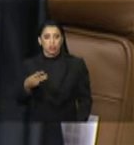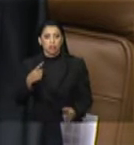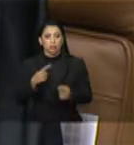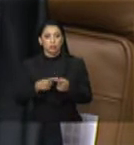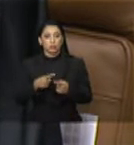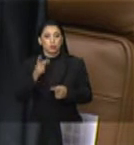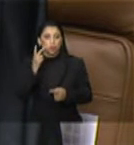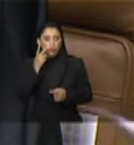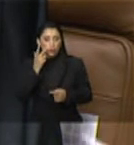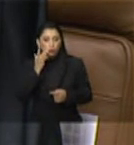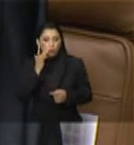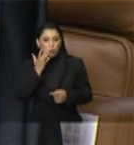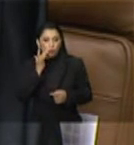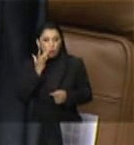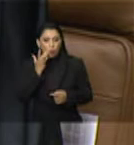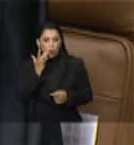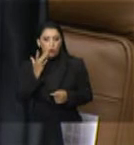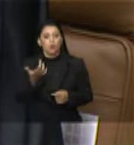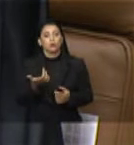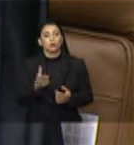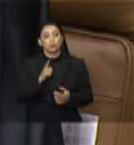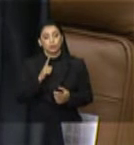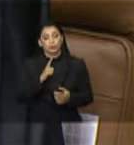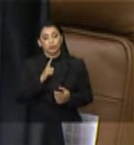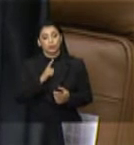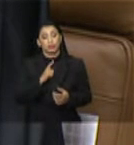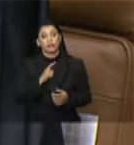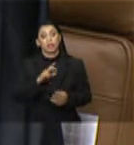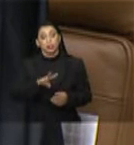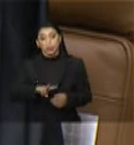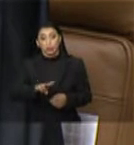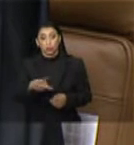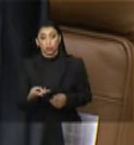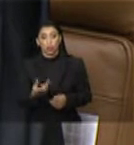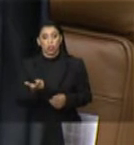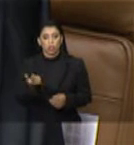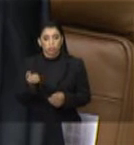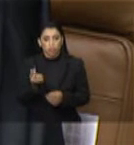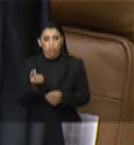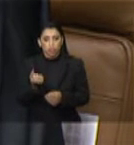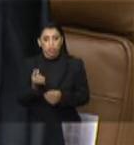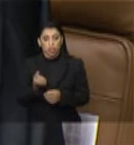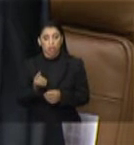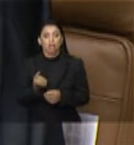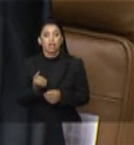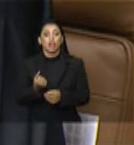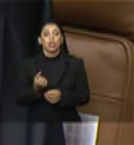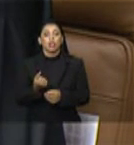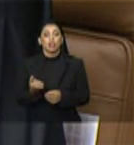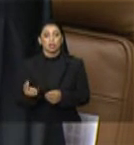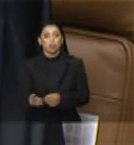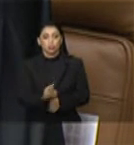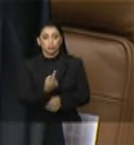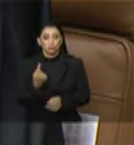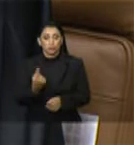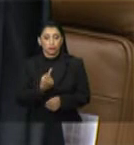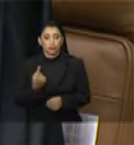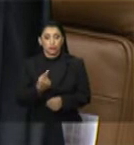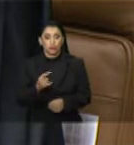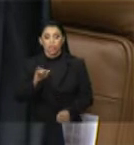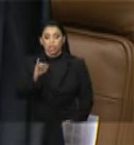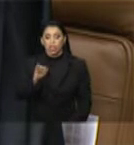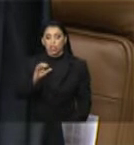enquanto ativo financeiro instrumento cambial sujeita-se exclusivamente ao